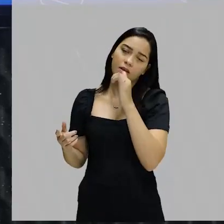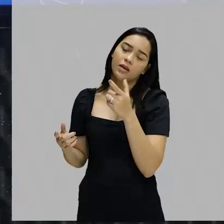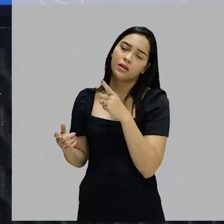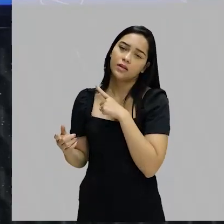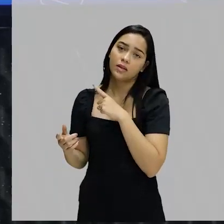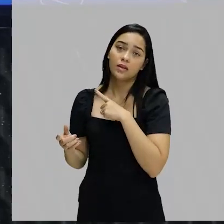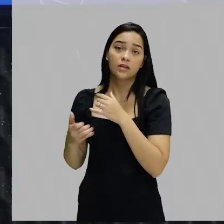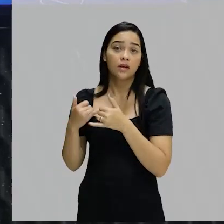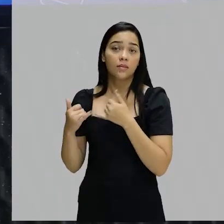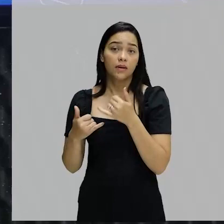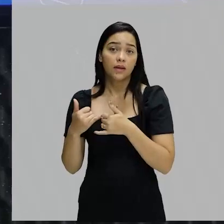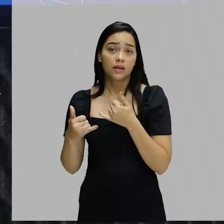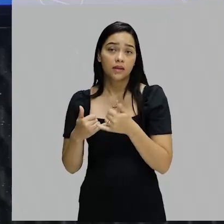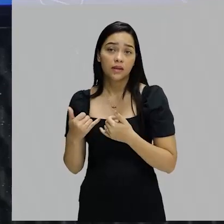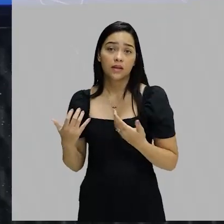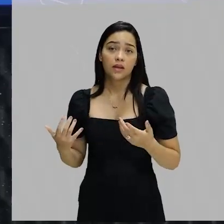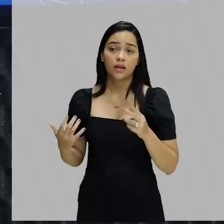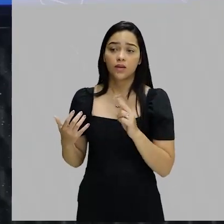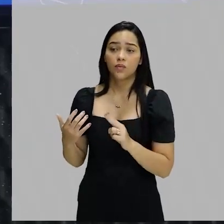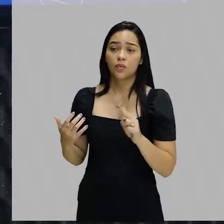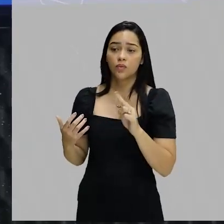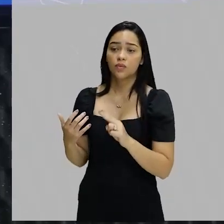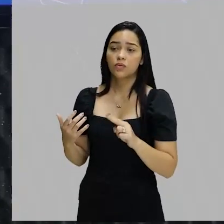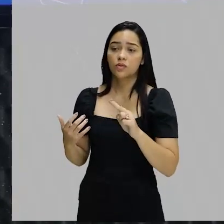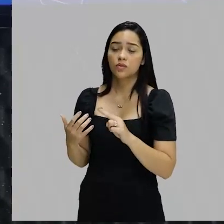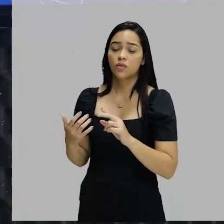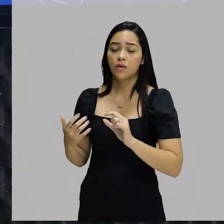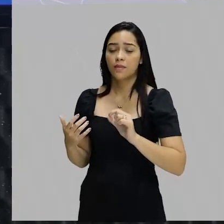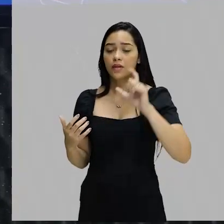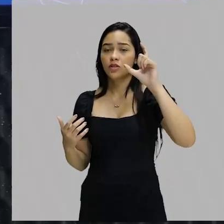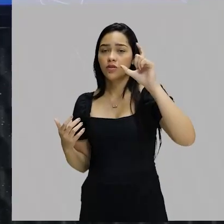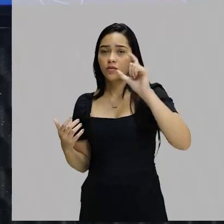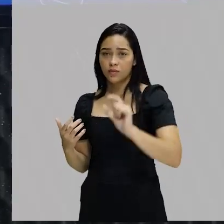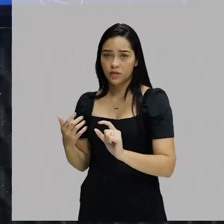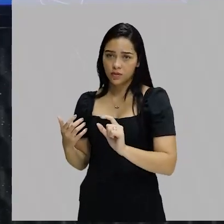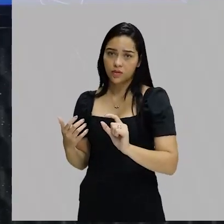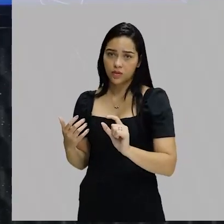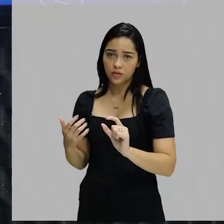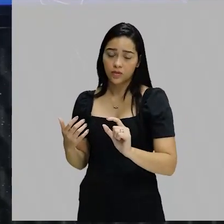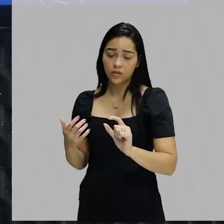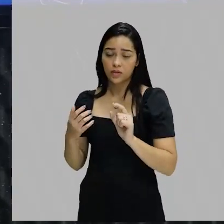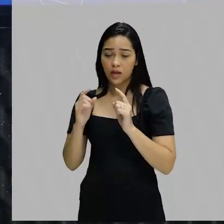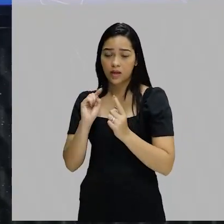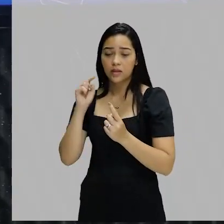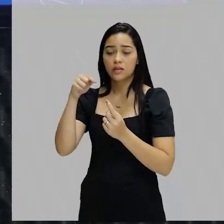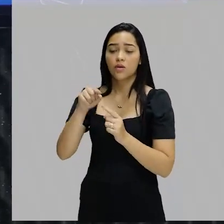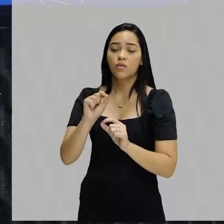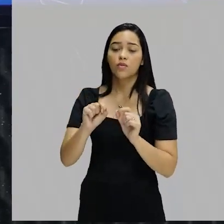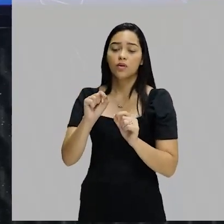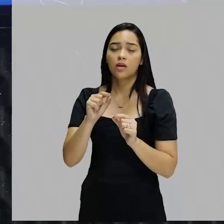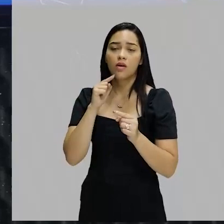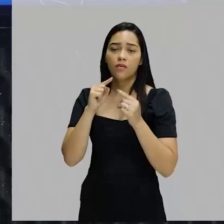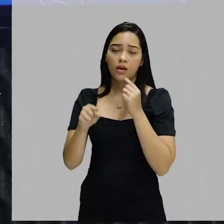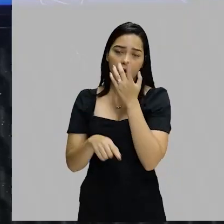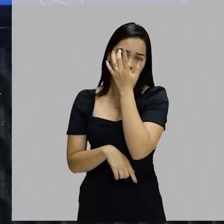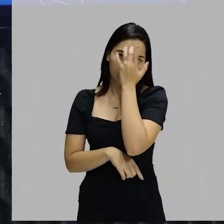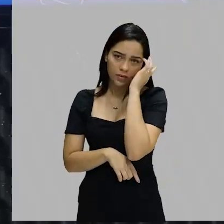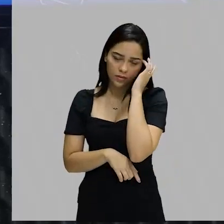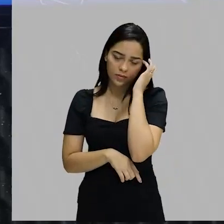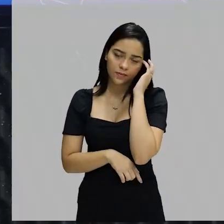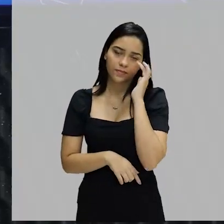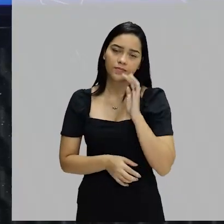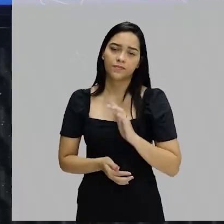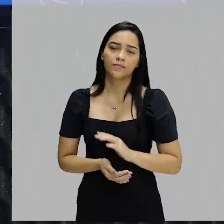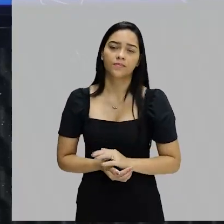de brincadeiras, né, que utilizam aí o aumentativo e o diminutivo na intenção de ofender as pessoas,